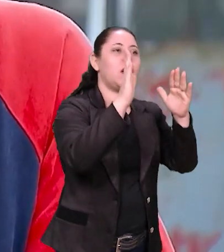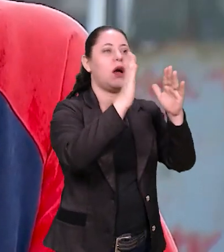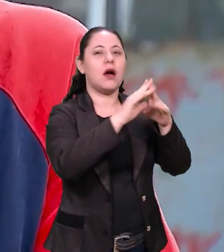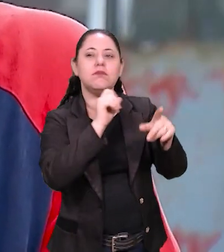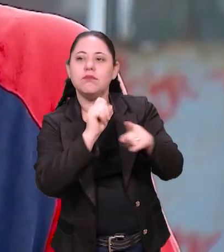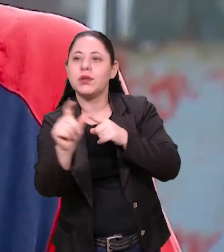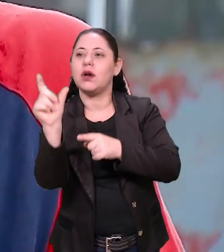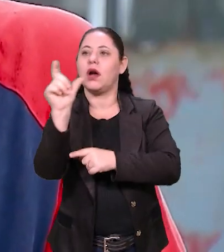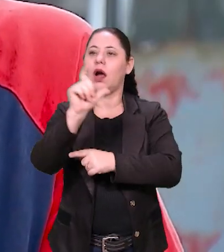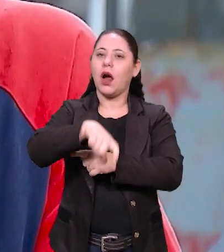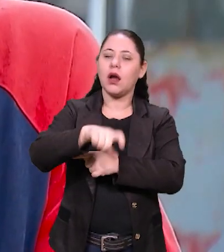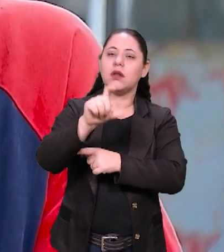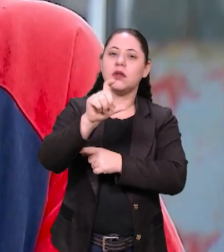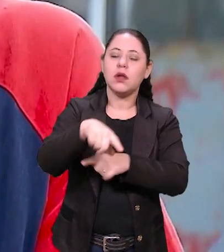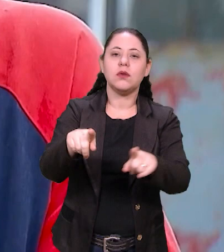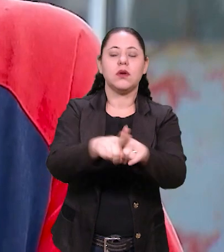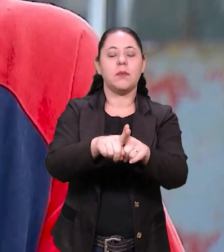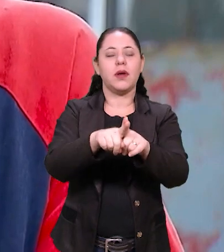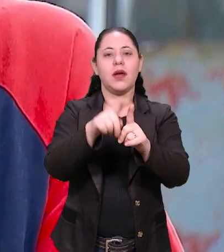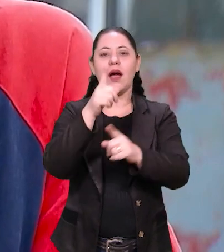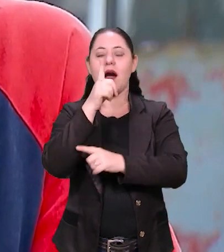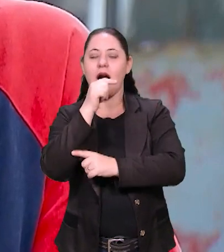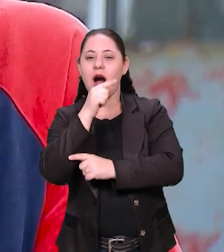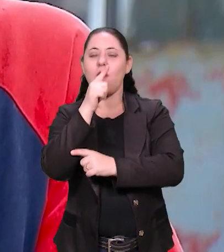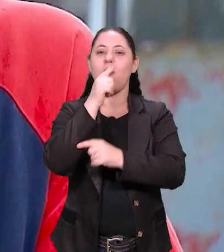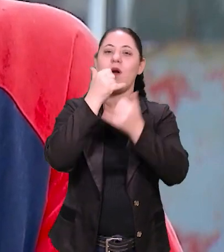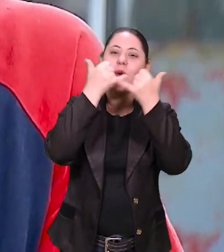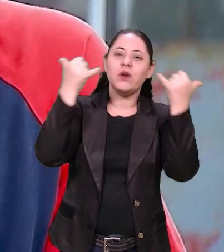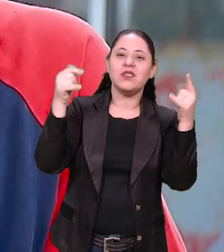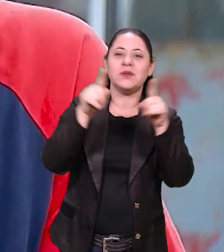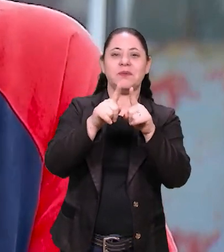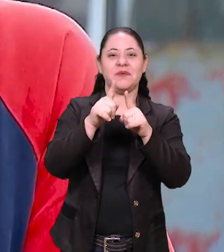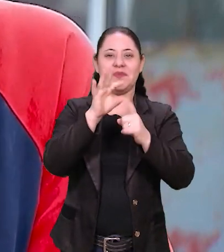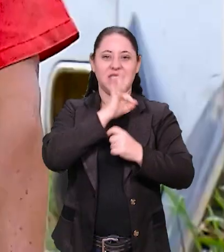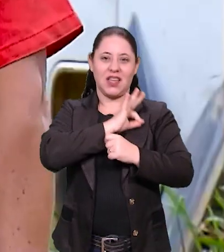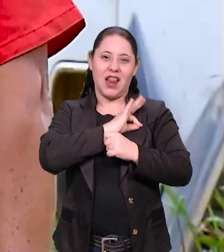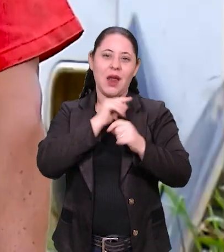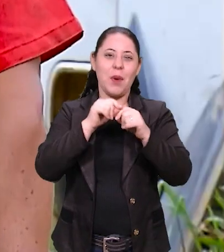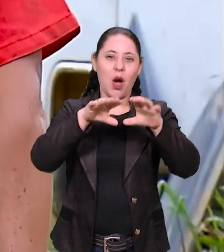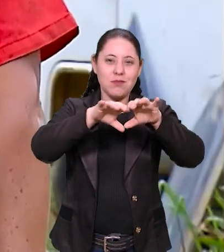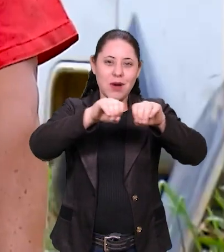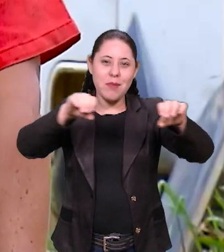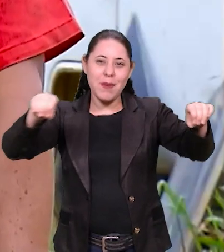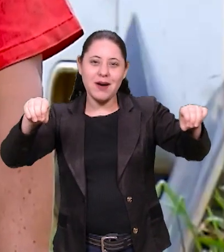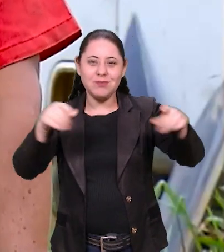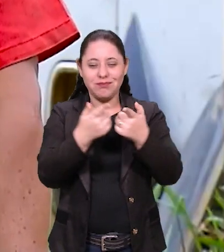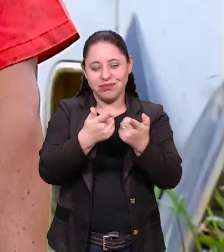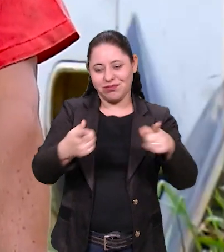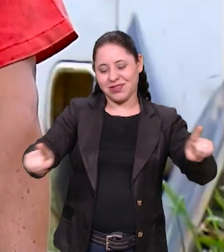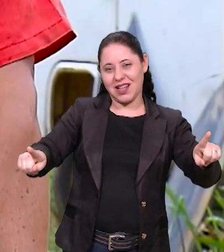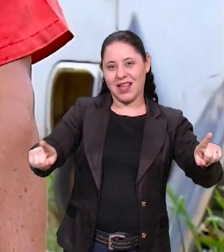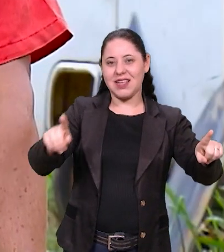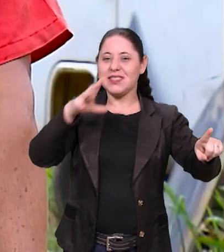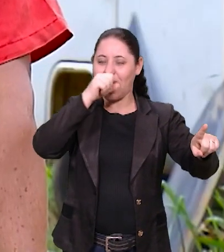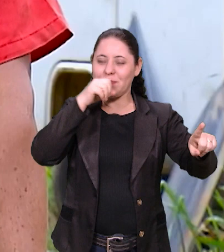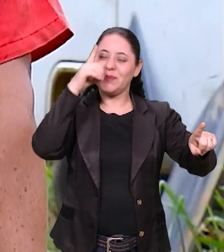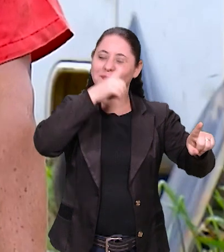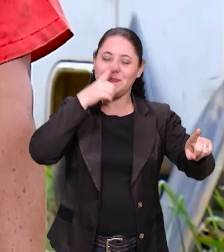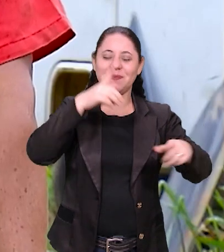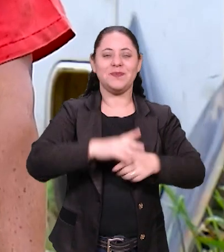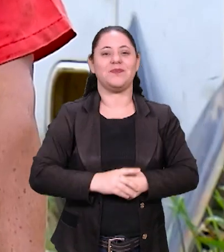minha prestação de cartão, paguei água, luz, paguei tudo, entendeu? Ainda sobrou dinheiro para comer uma linguiça assada ainda no final de semana,